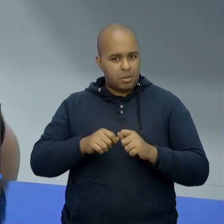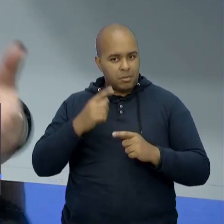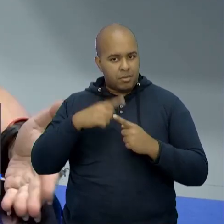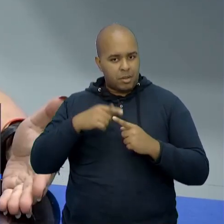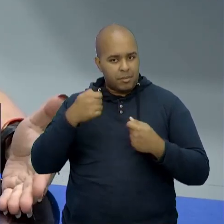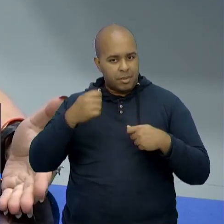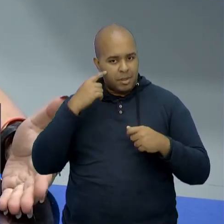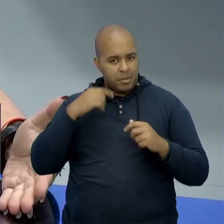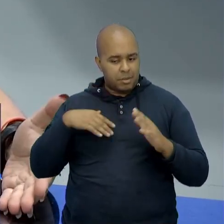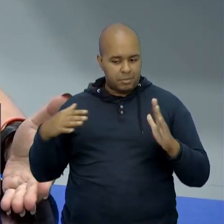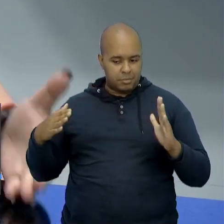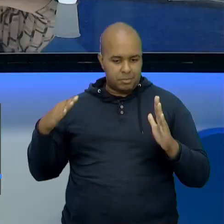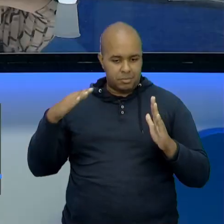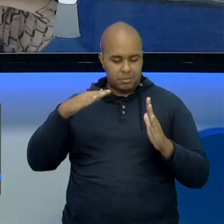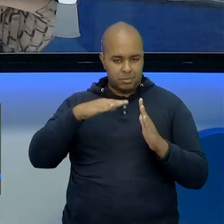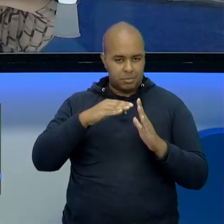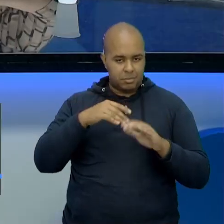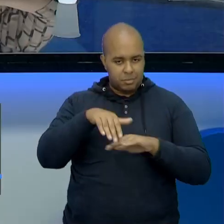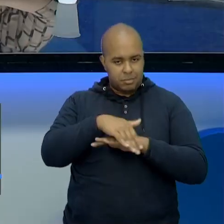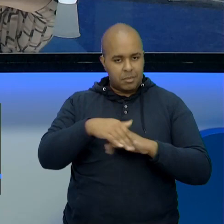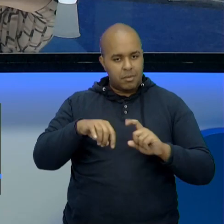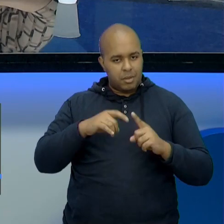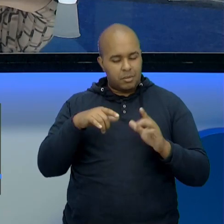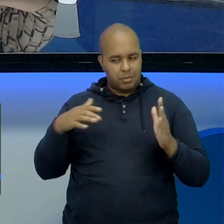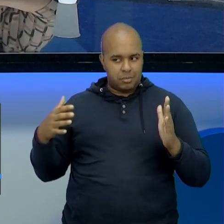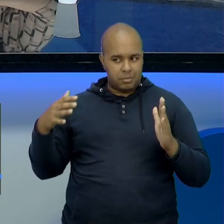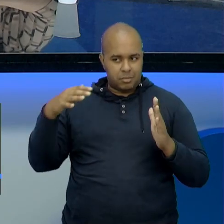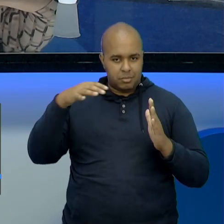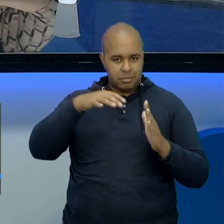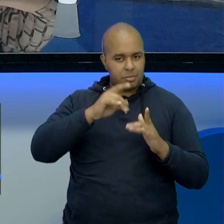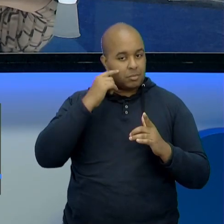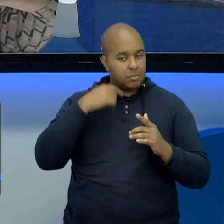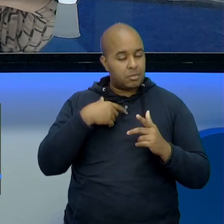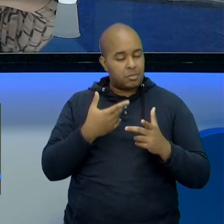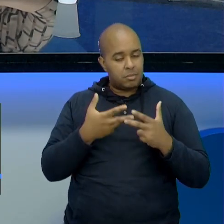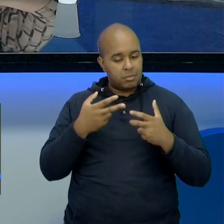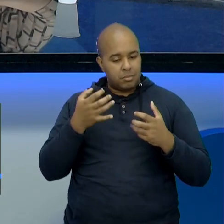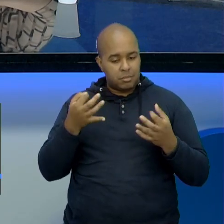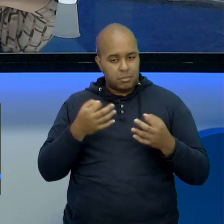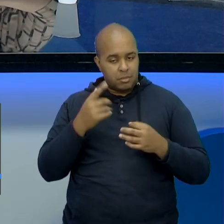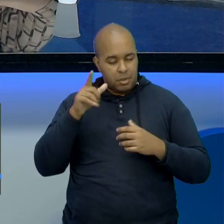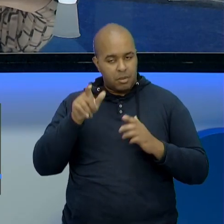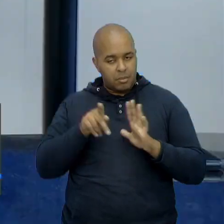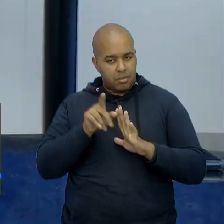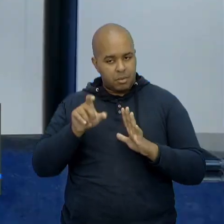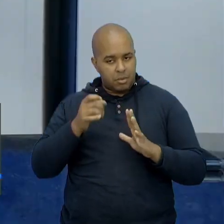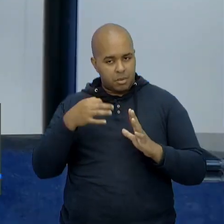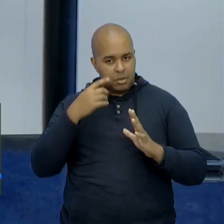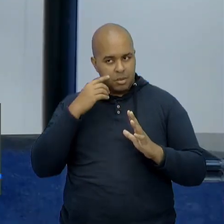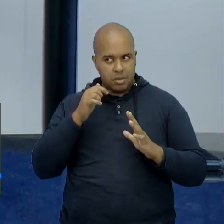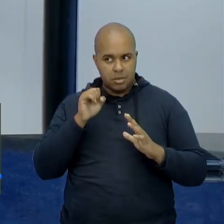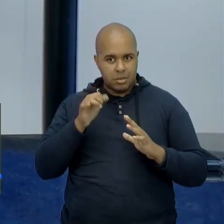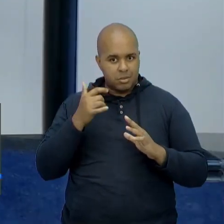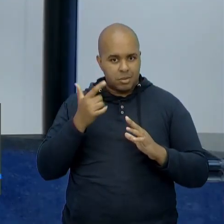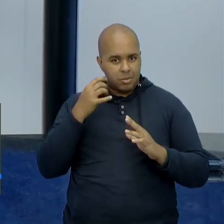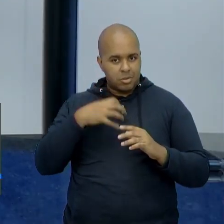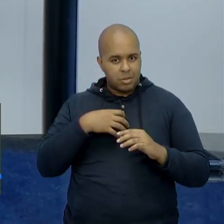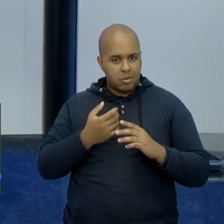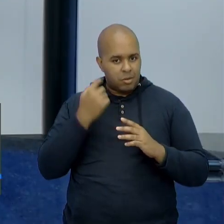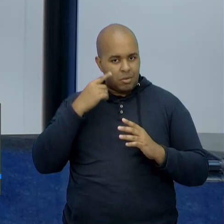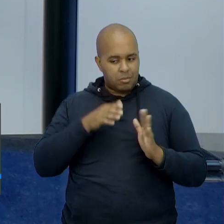porque precisava da rodovia. É exatamente isso, Fabi. Seu exemplo foi perfeito. É exatamente isso. Se não tem um jeito